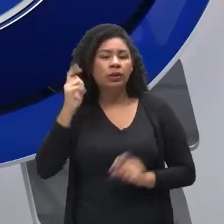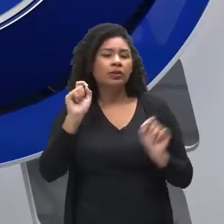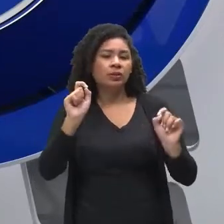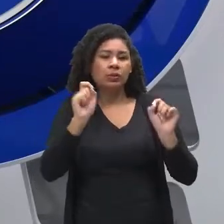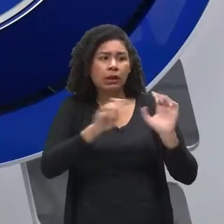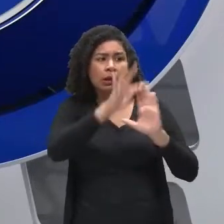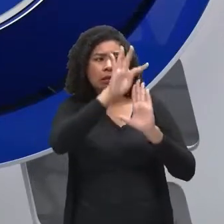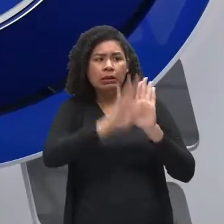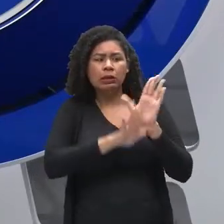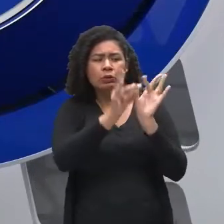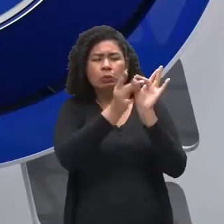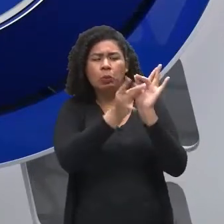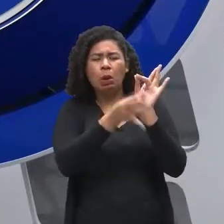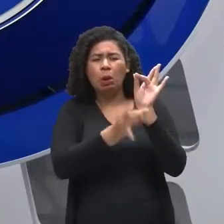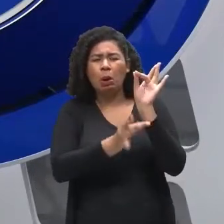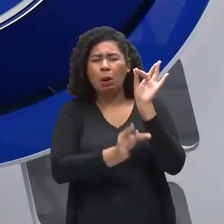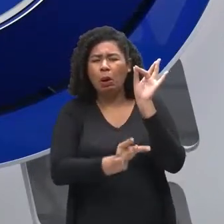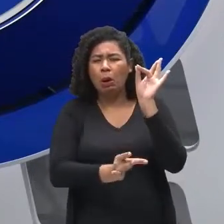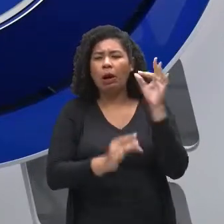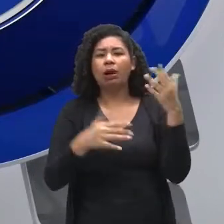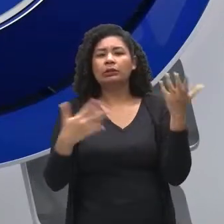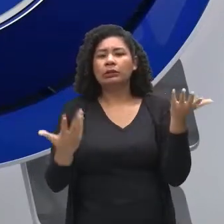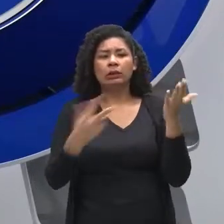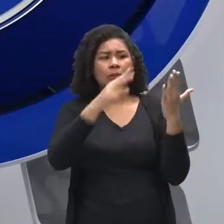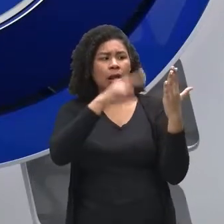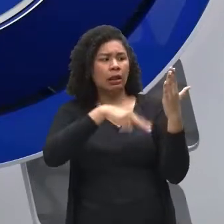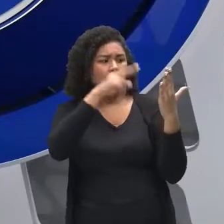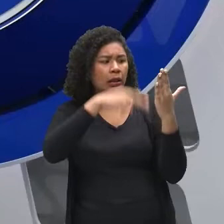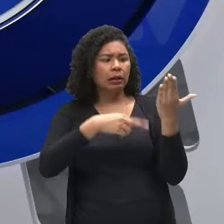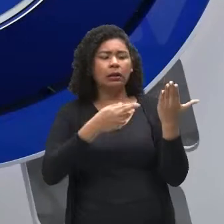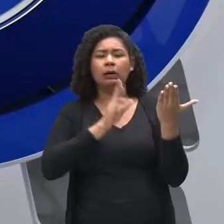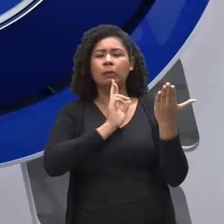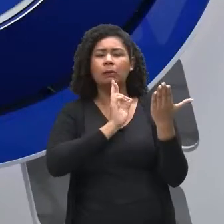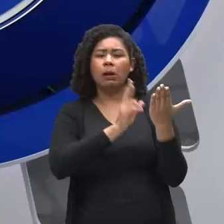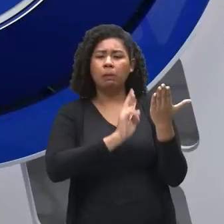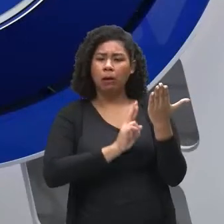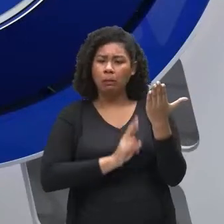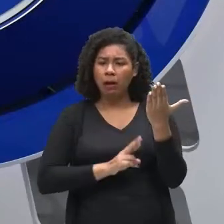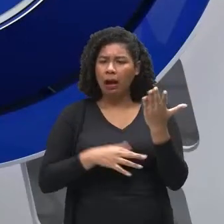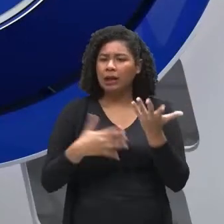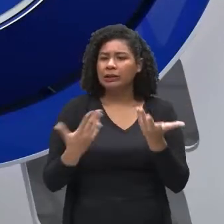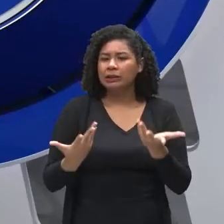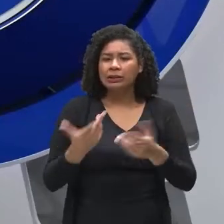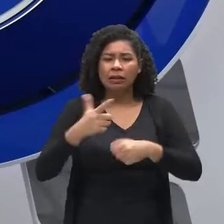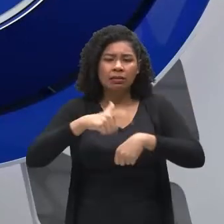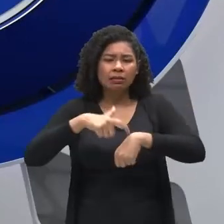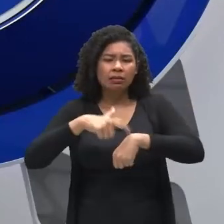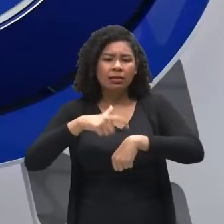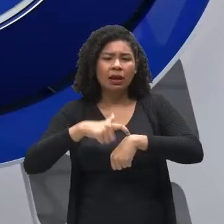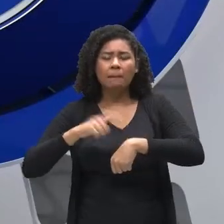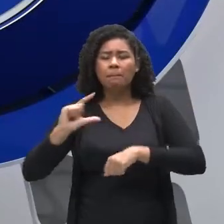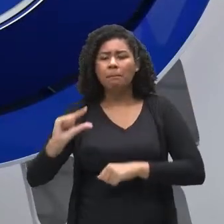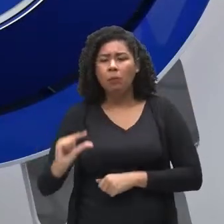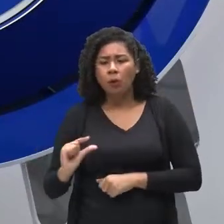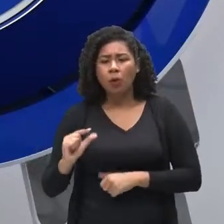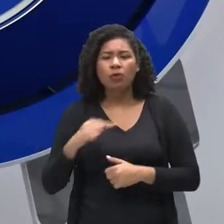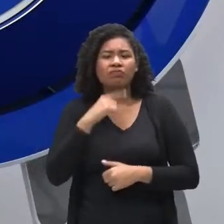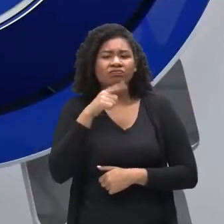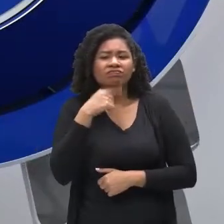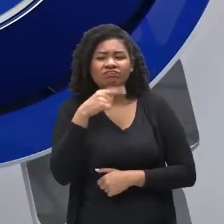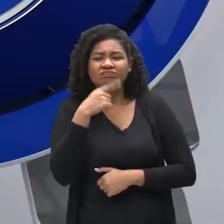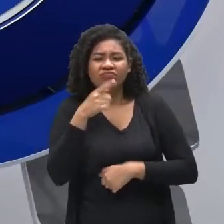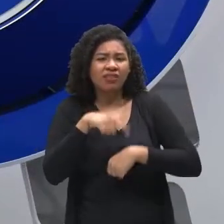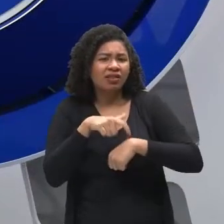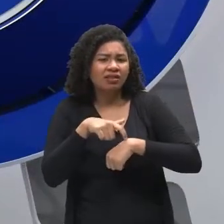textos muito grandes para ler, para resolver, para responder. E a gente não tem muito tempo para ler o texto todo, para